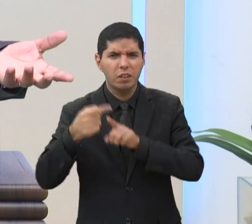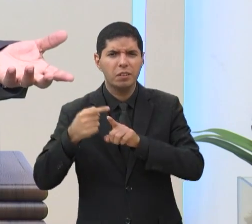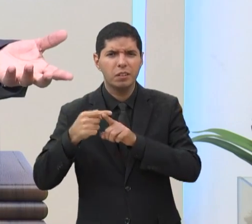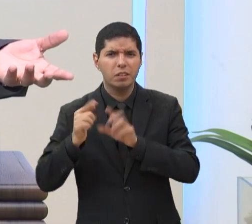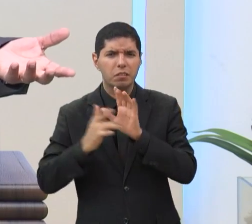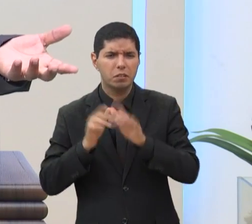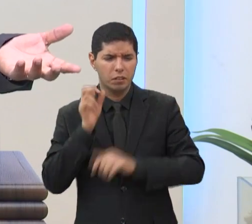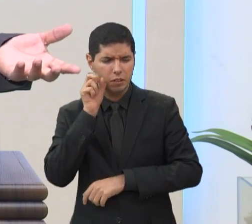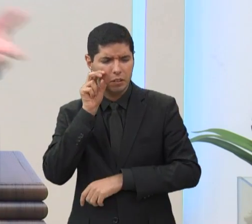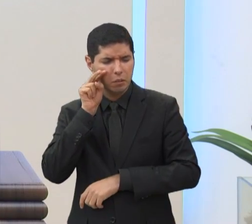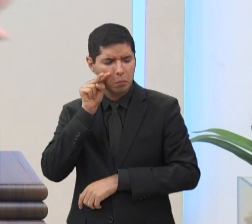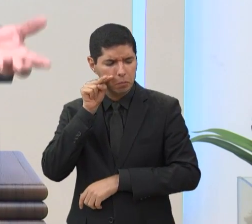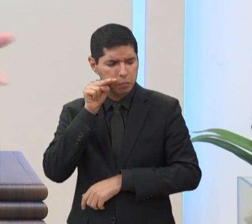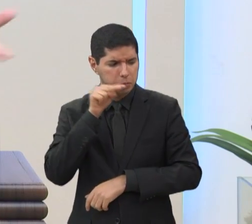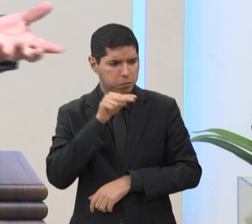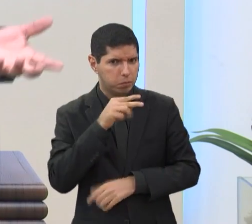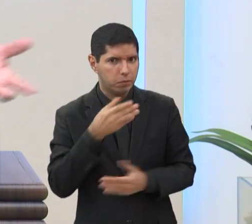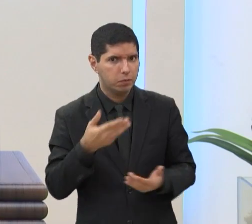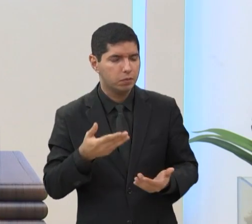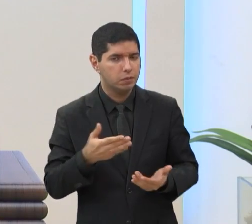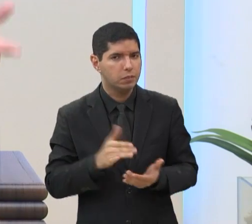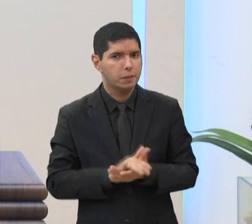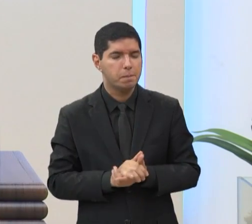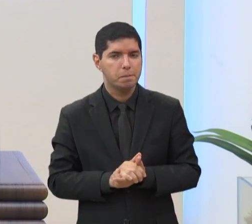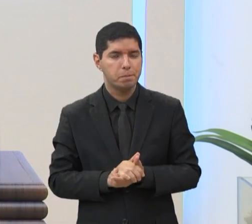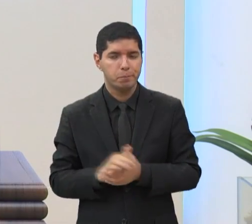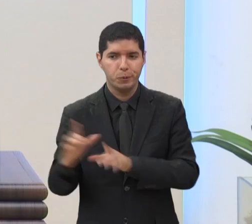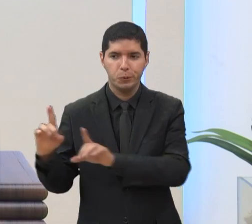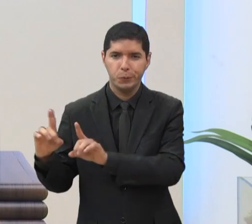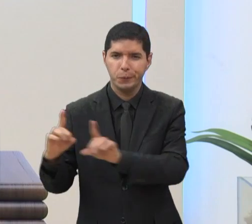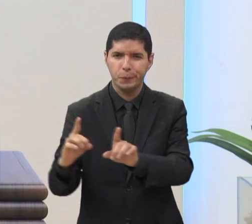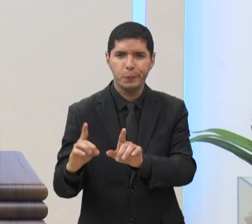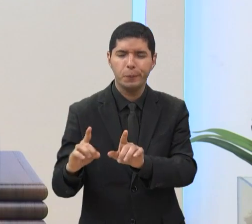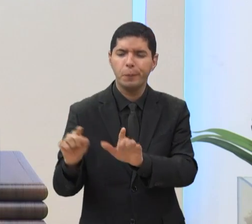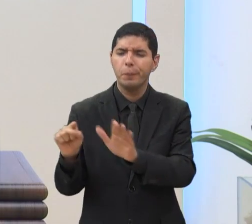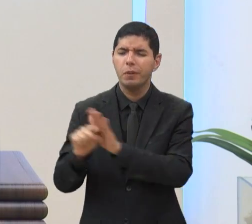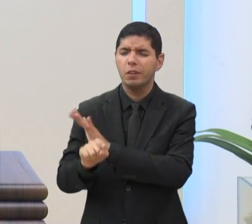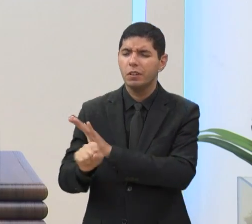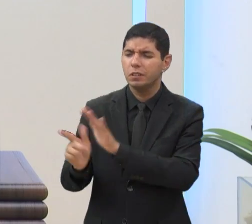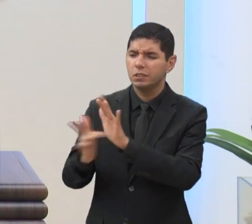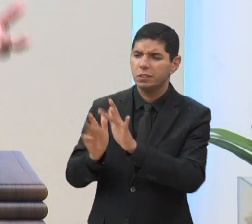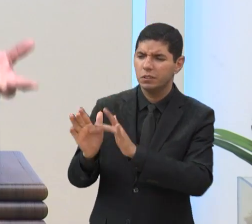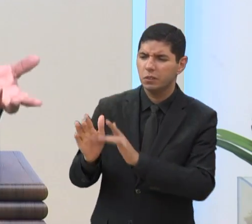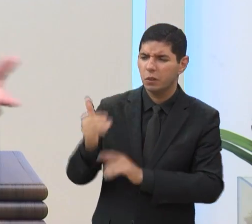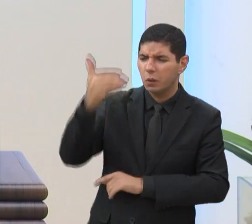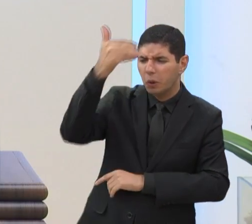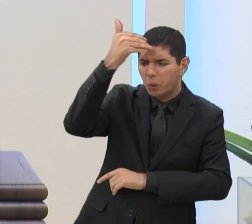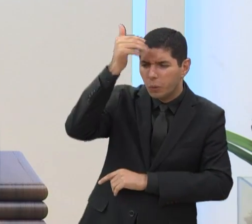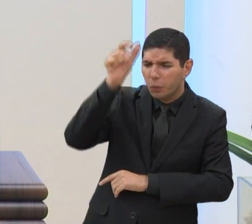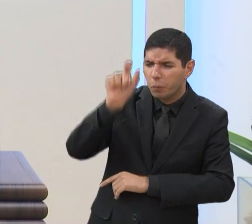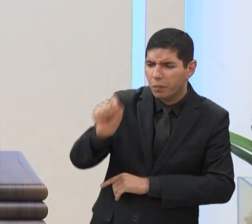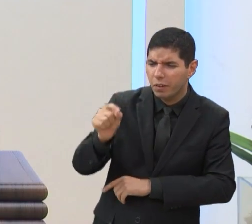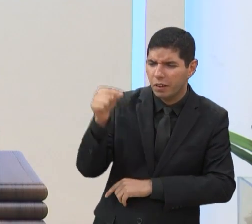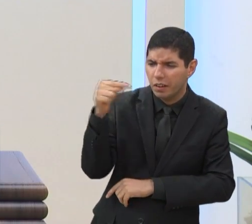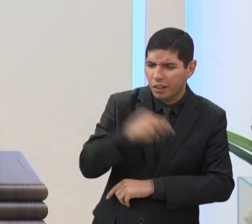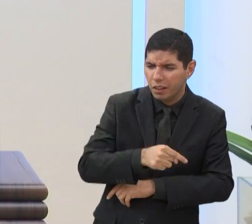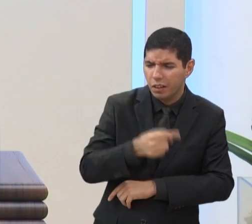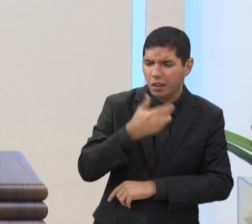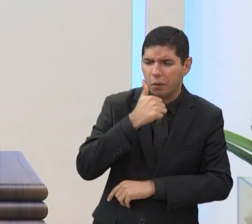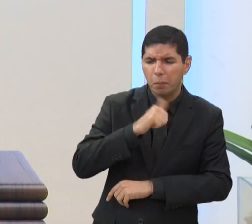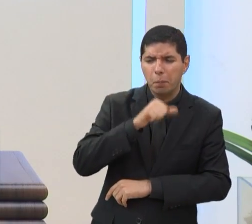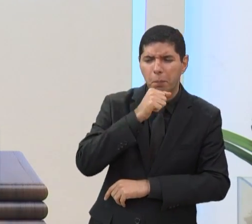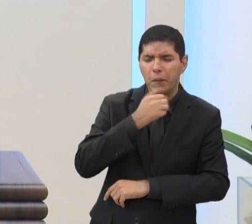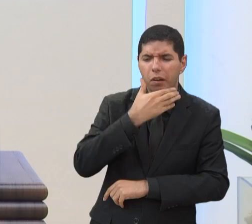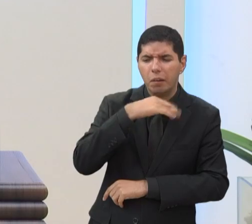saber: Rabi, mestre, quem pecou, este ou os seus pais, para que nascesse